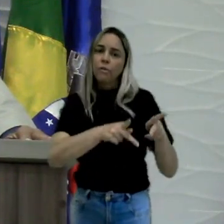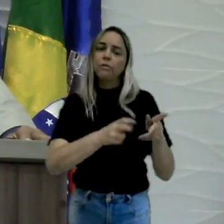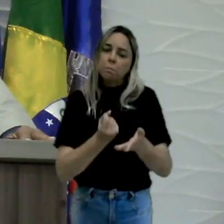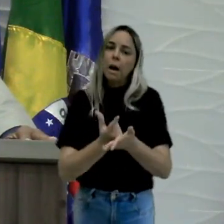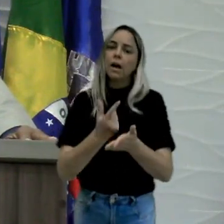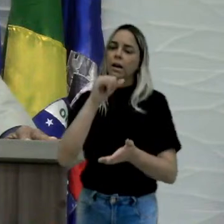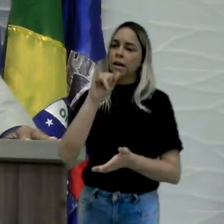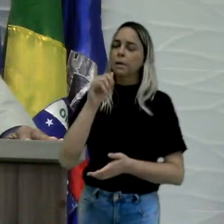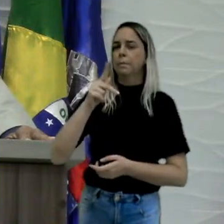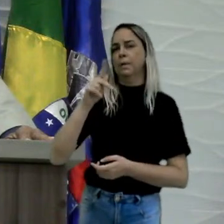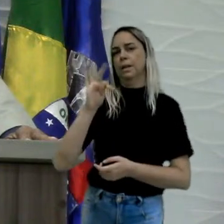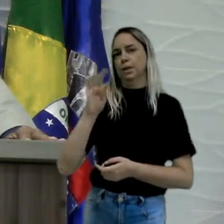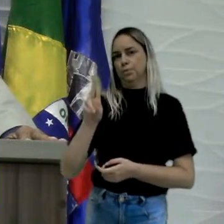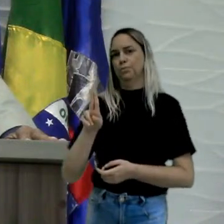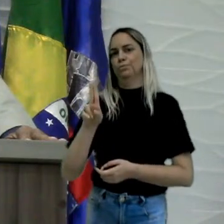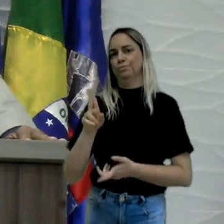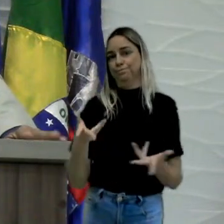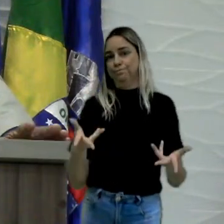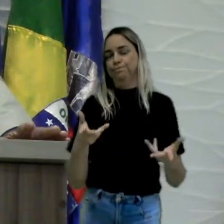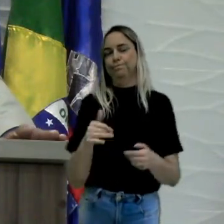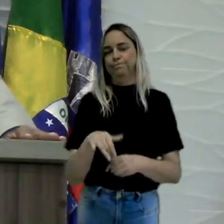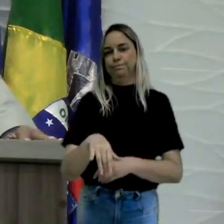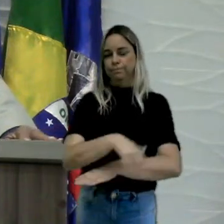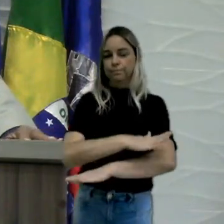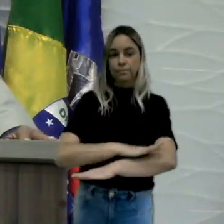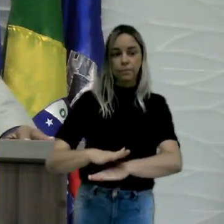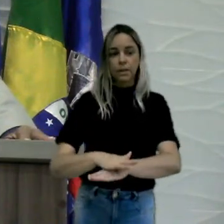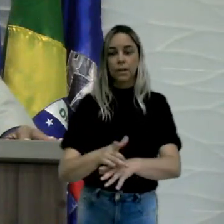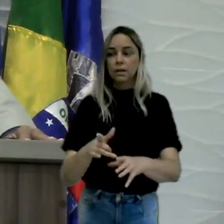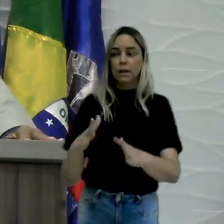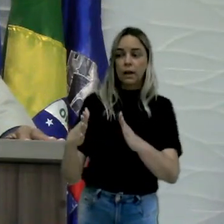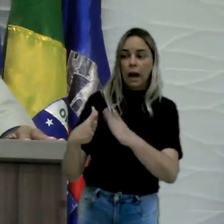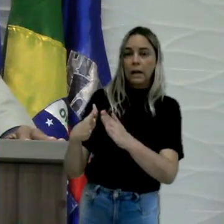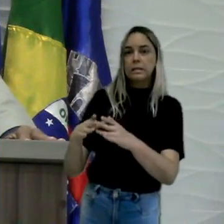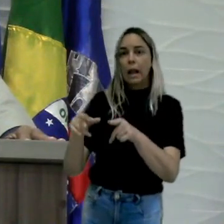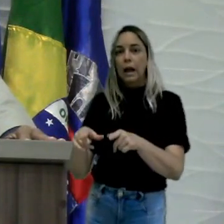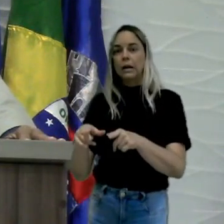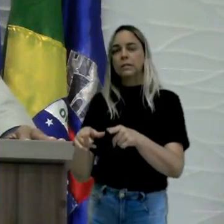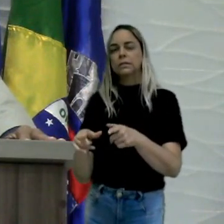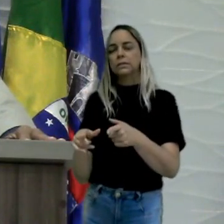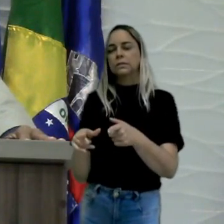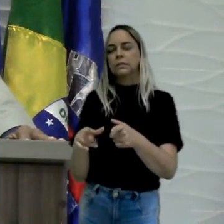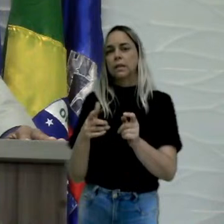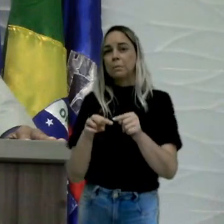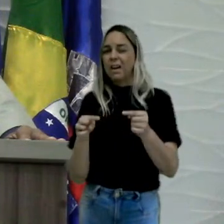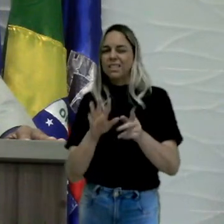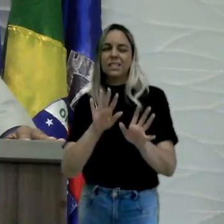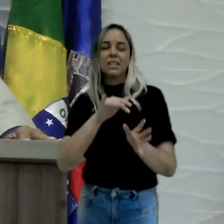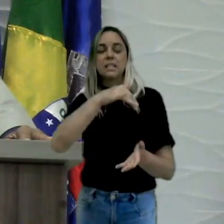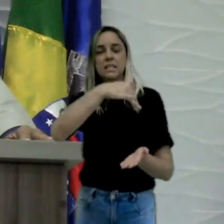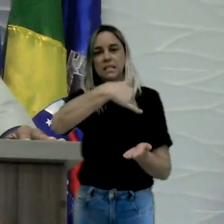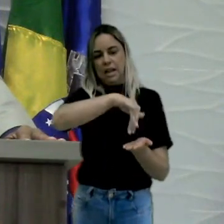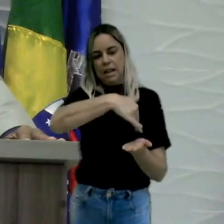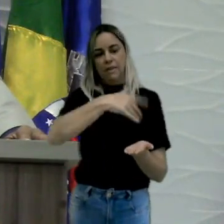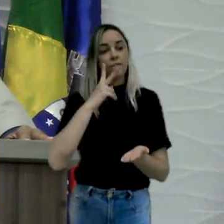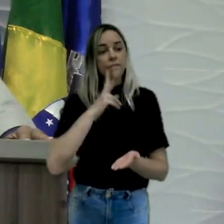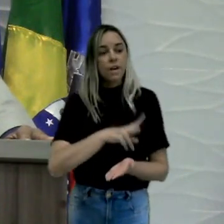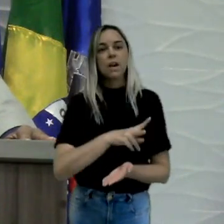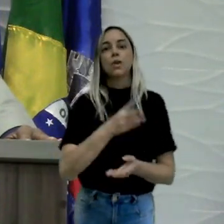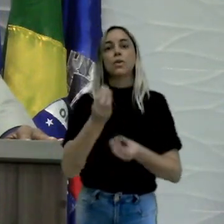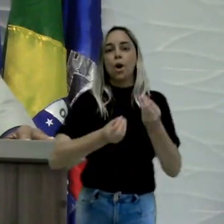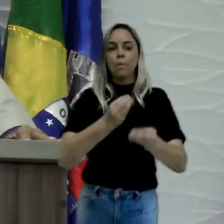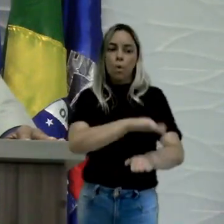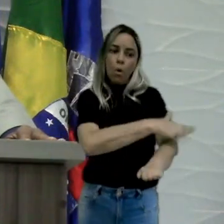parte calçada. E outras foram sendo mais em conta, não são. Mas aquilo ali, o secretário, o prefeito tem que ver aquilo ali. Não está passando na